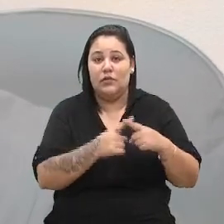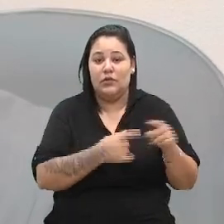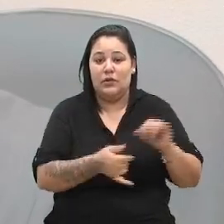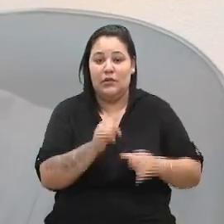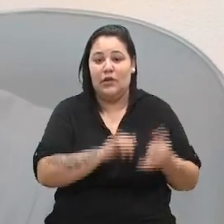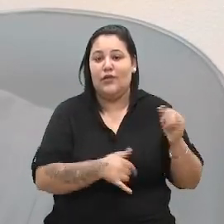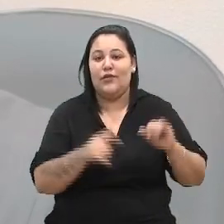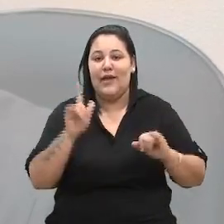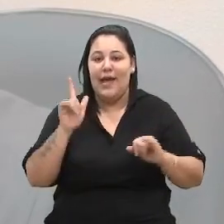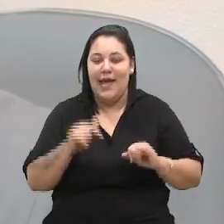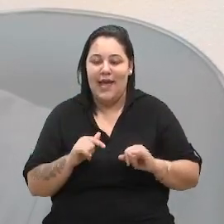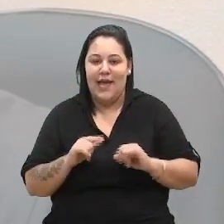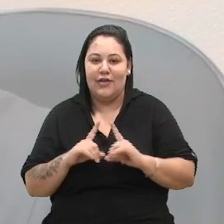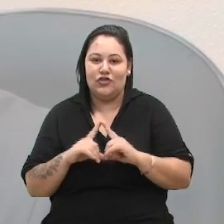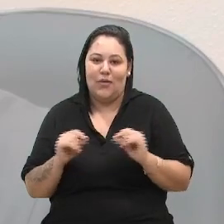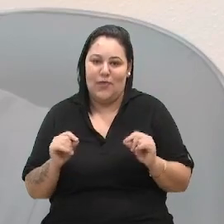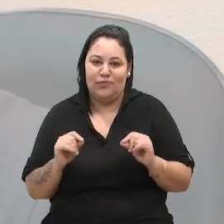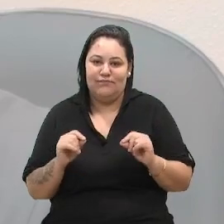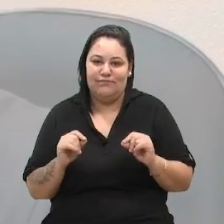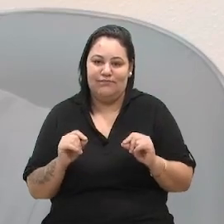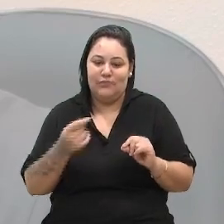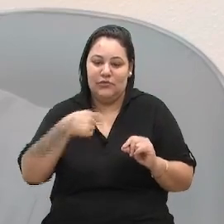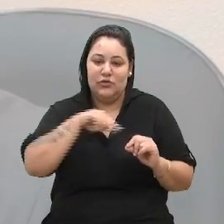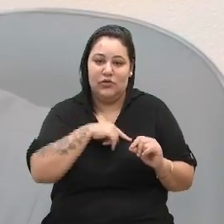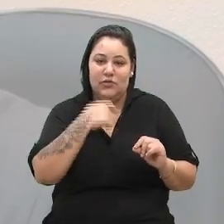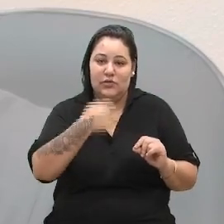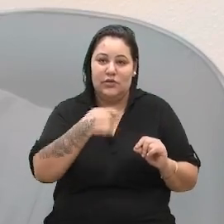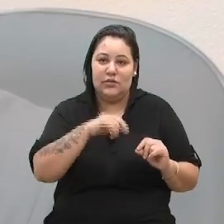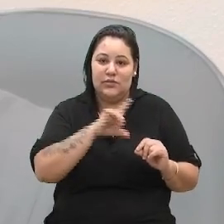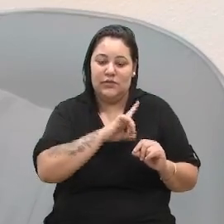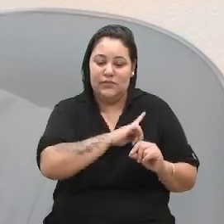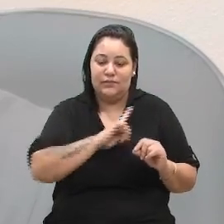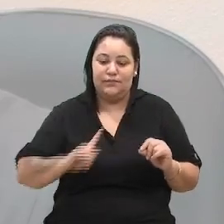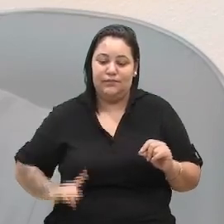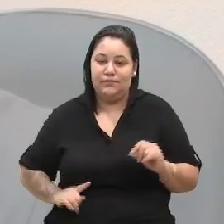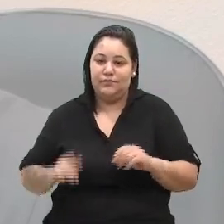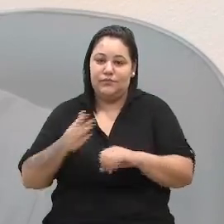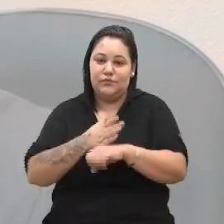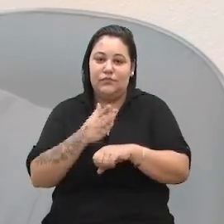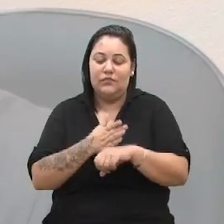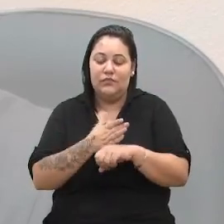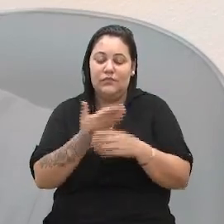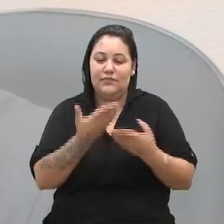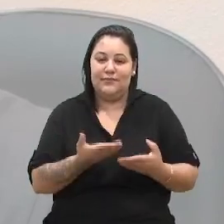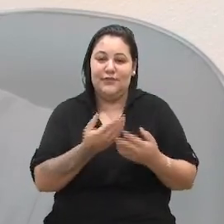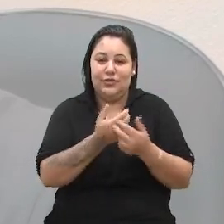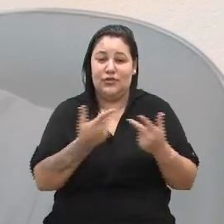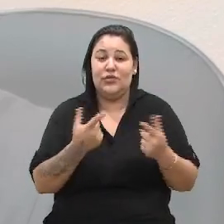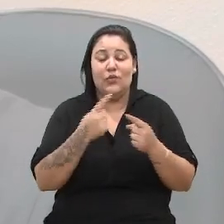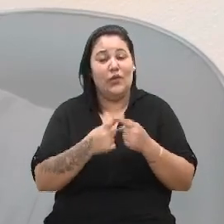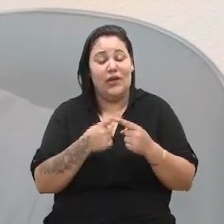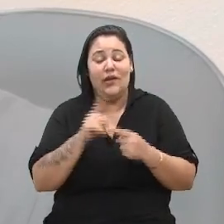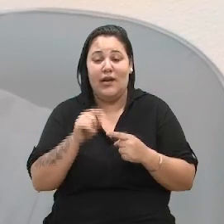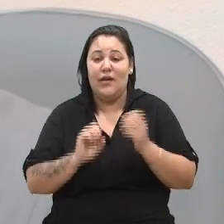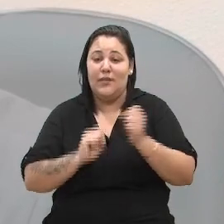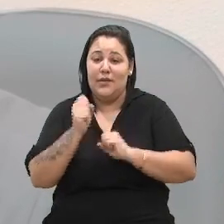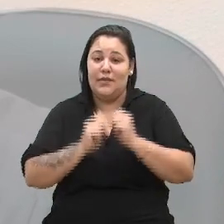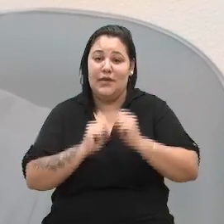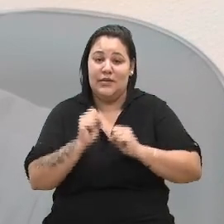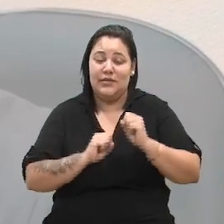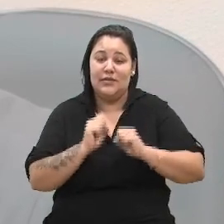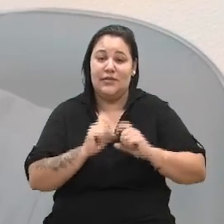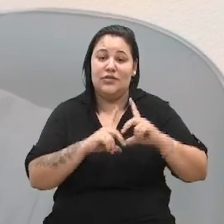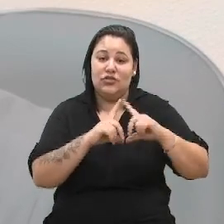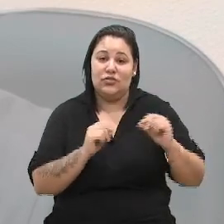japonês. E nós precisamos da interferência do governo federal nesse caso, porque é uma empresa japonesa e a gente